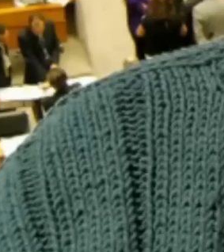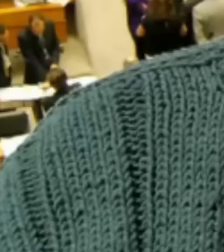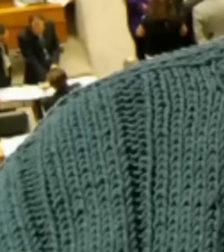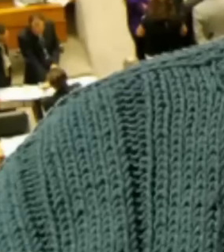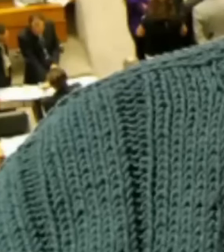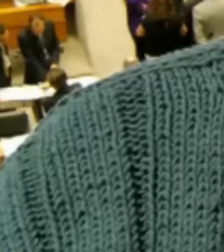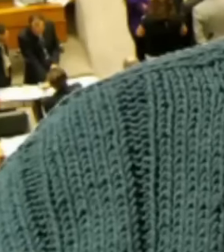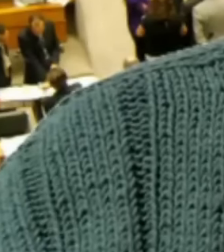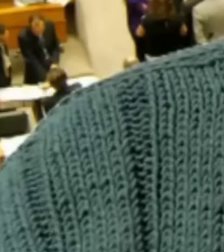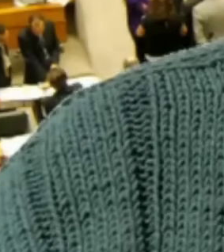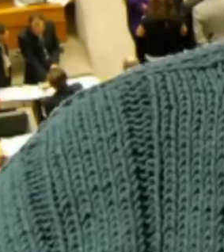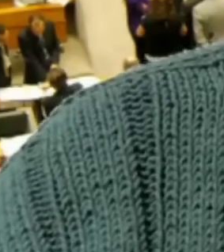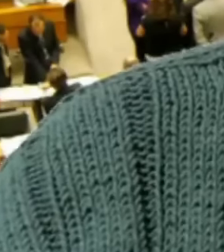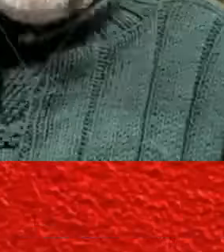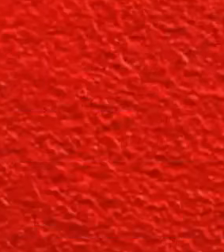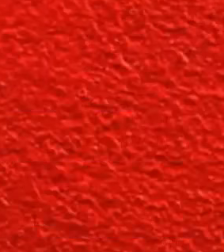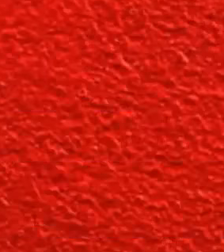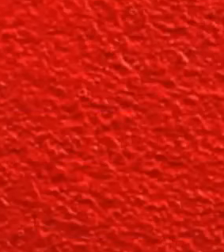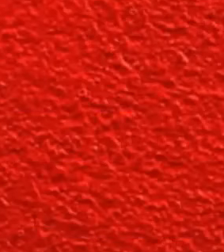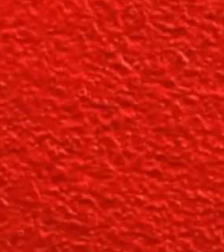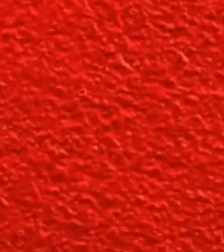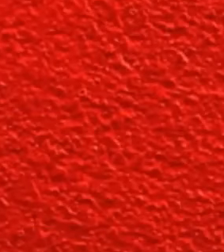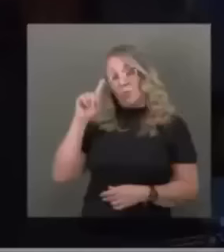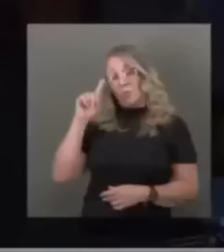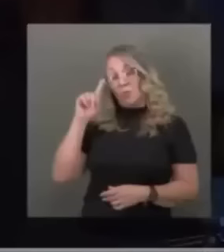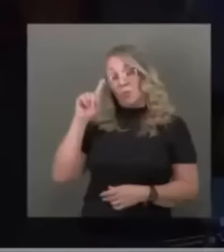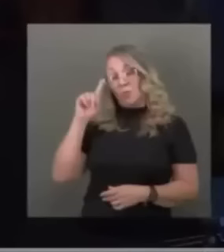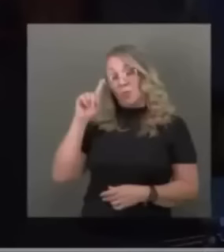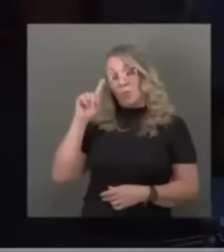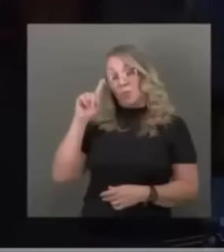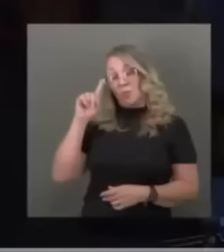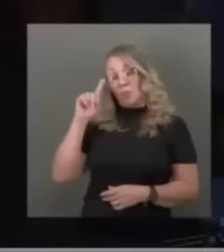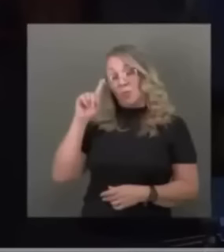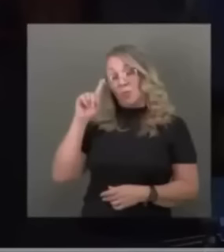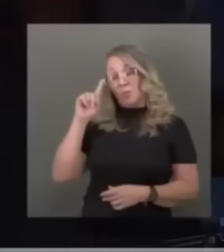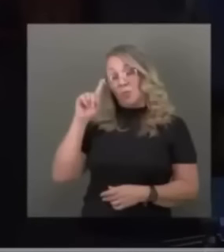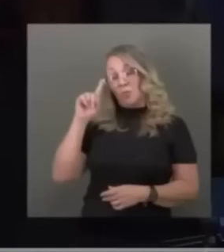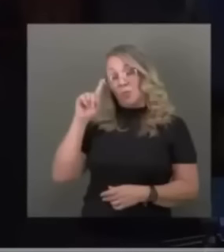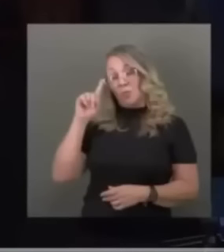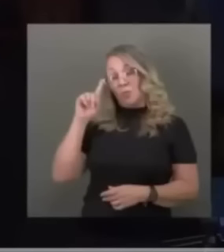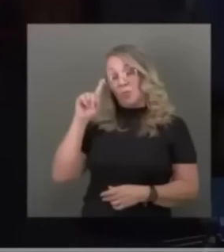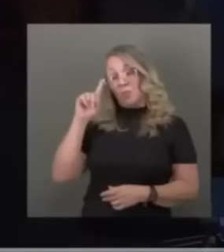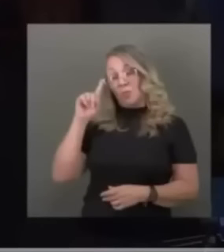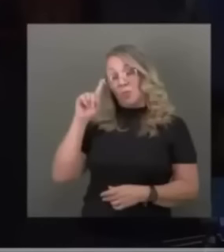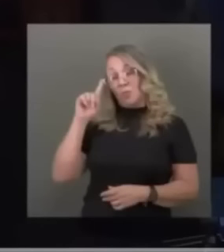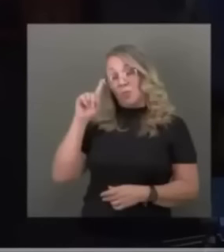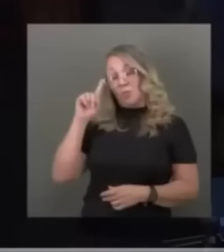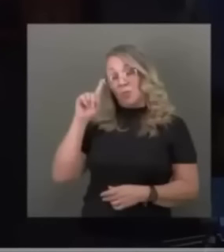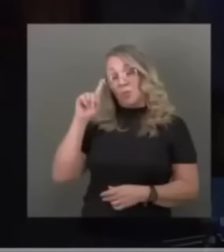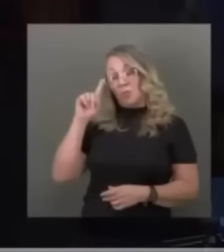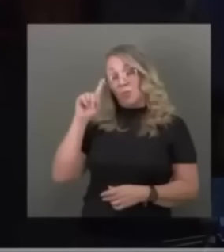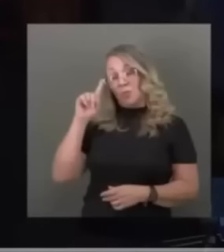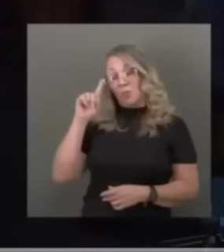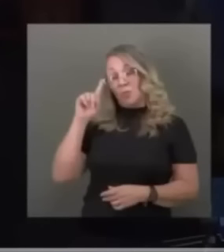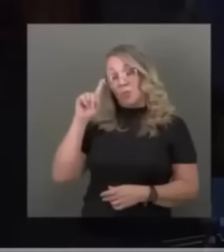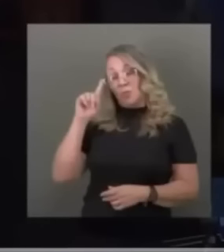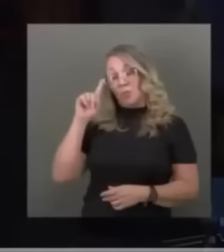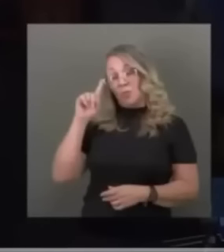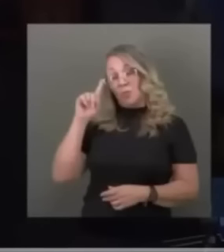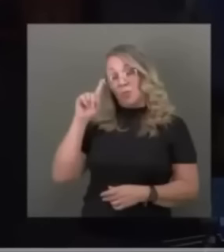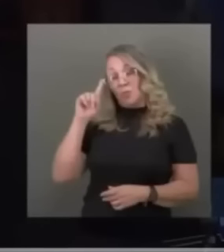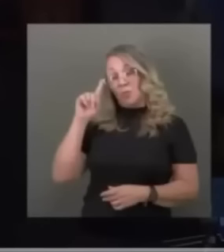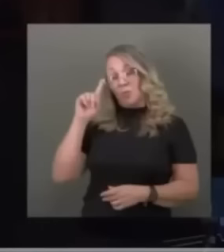isso porque por favor né não tem o mínimo fundamento legal o mínimo nós vamos seguir aqui